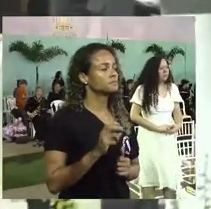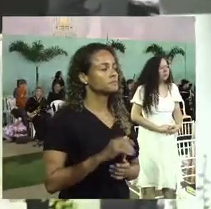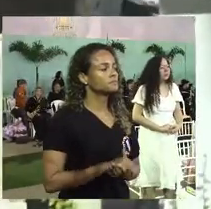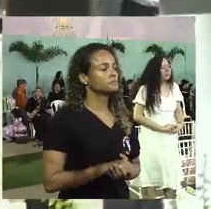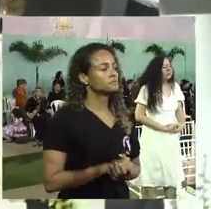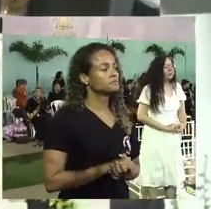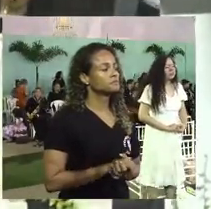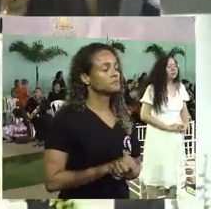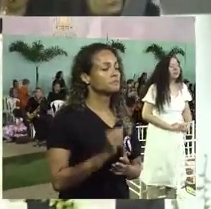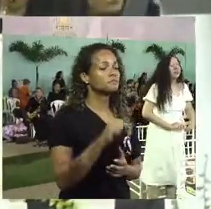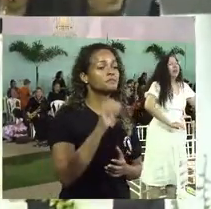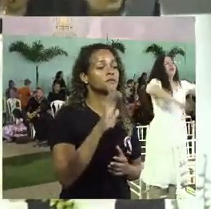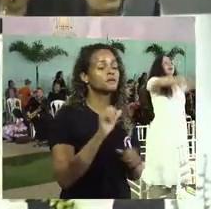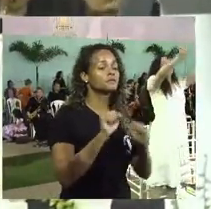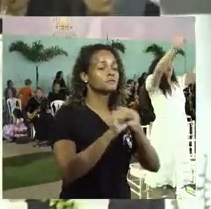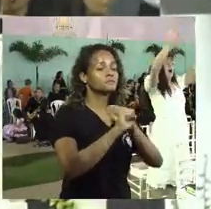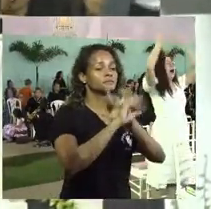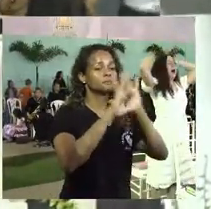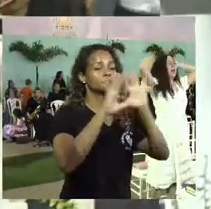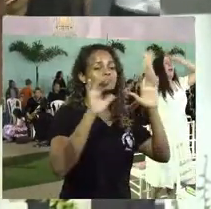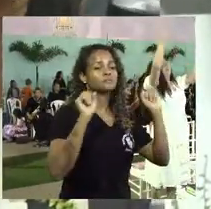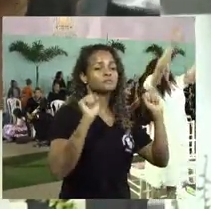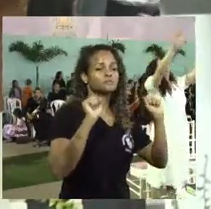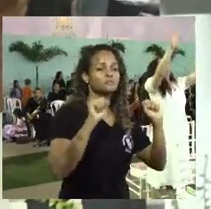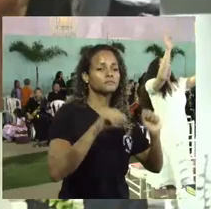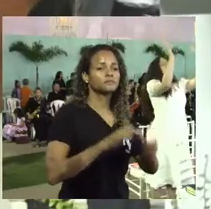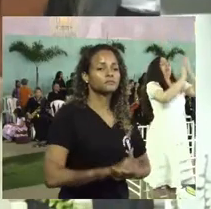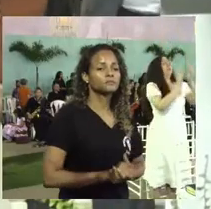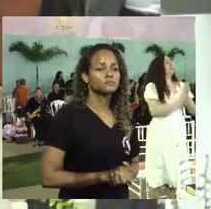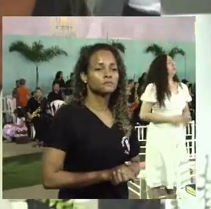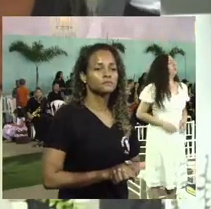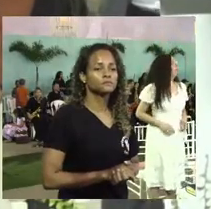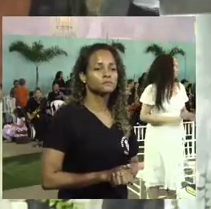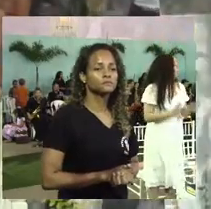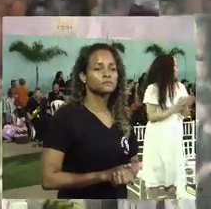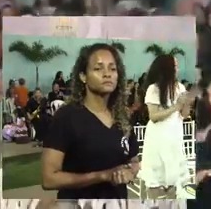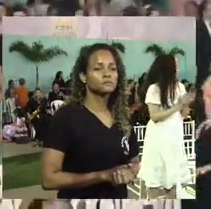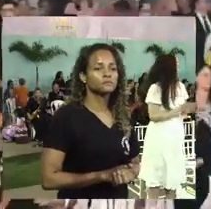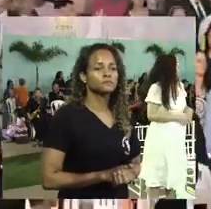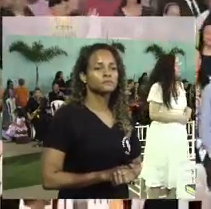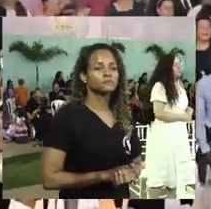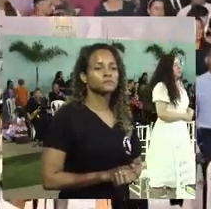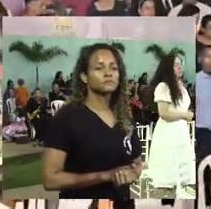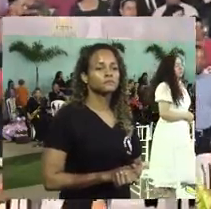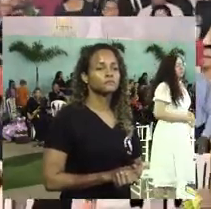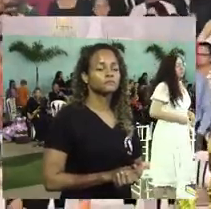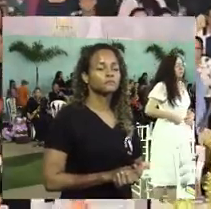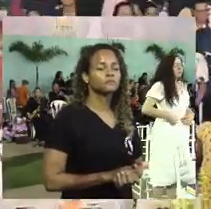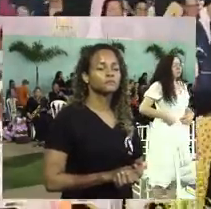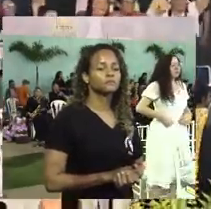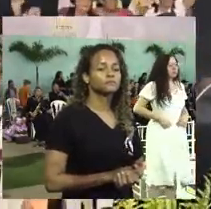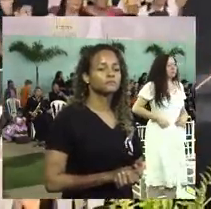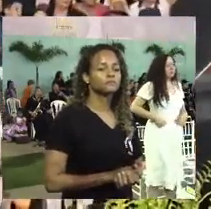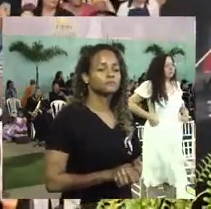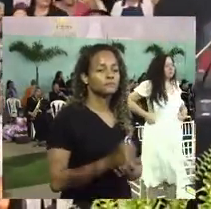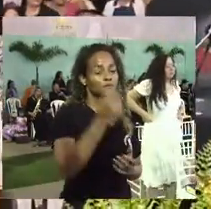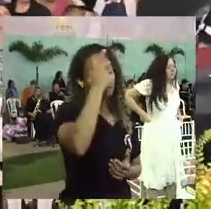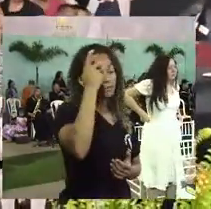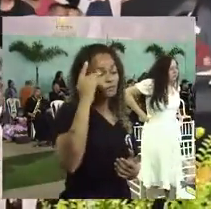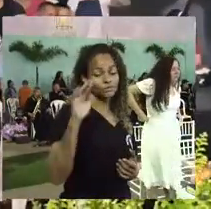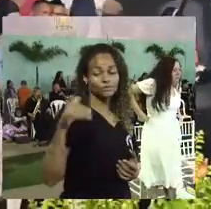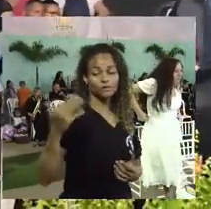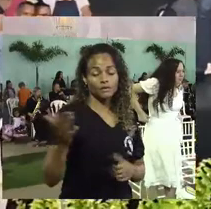quem pode Celebrar aqui com a 25ª alma igreja ao fim do seu lado aí é só você chamar ela